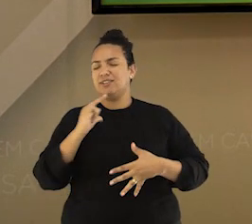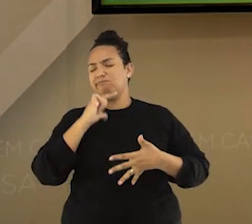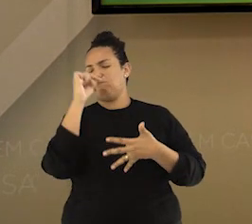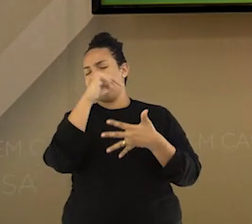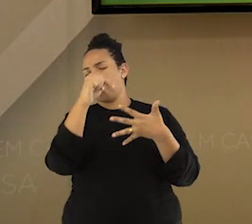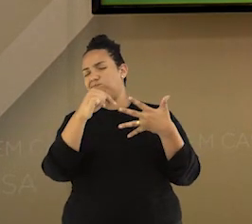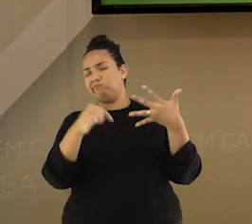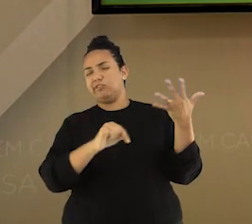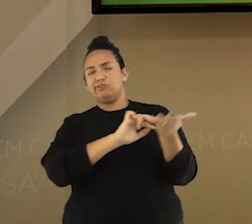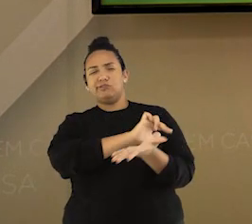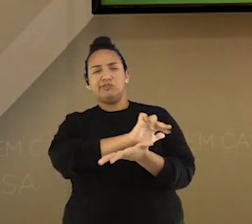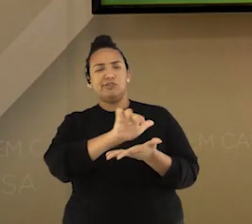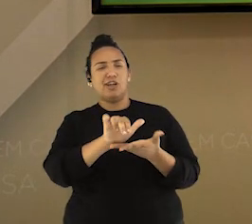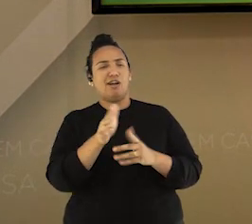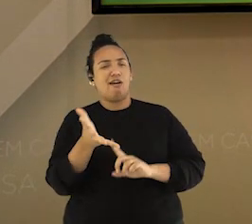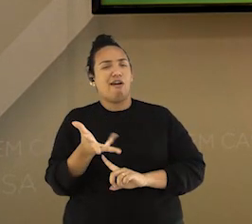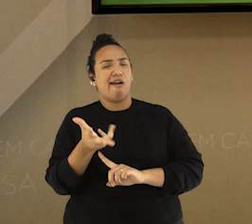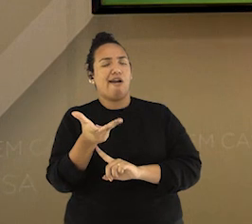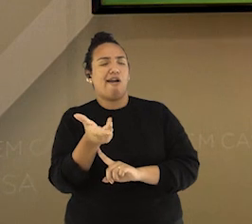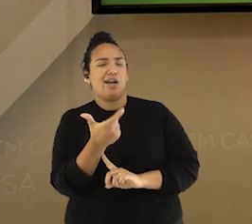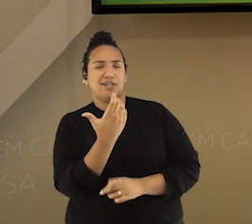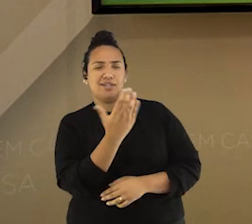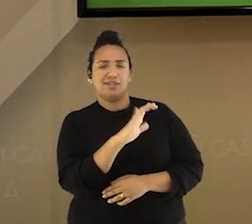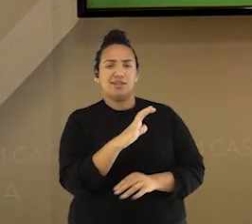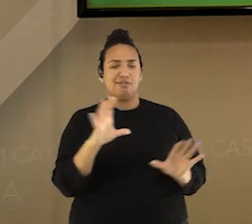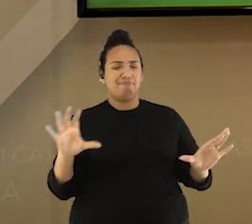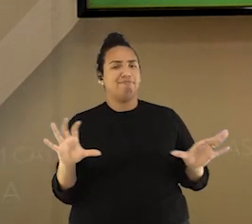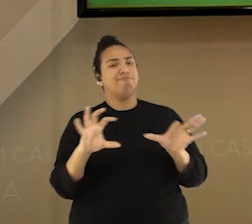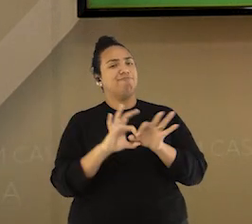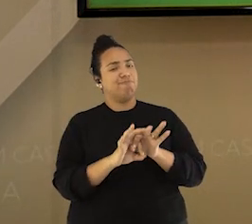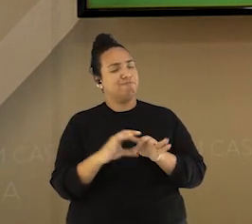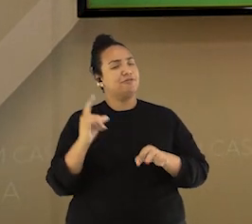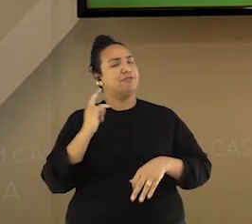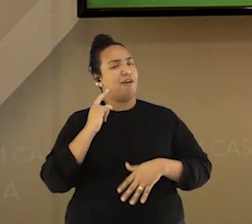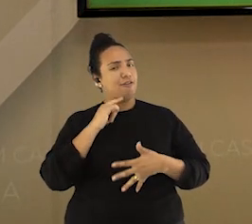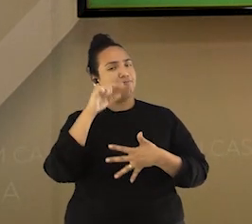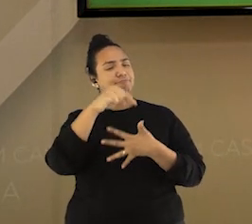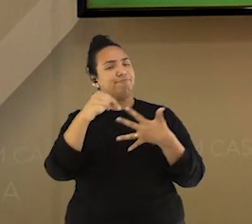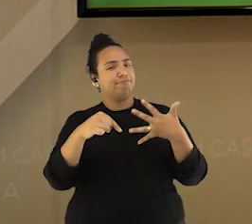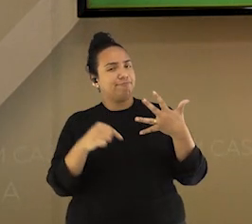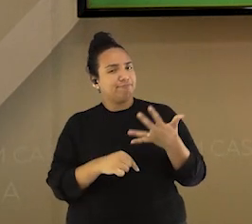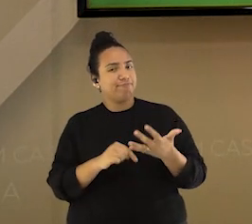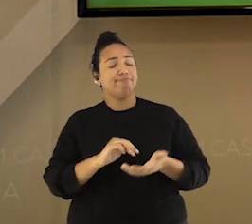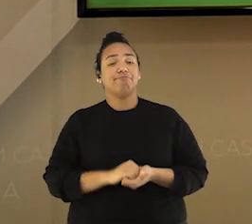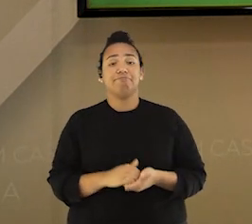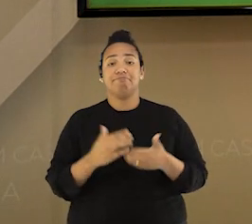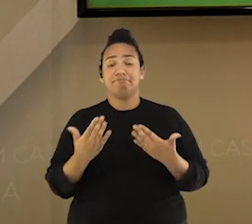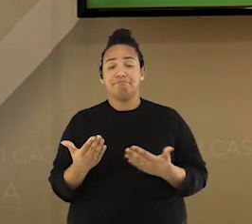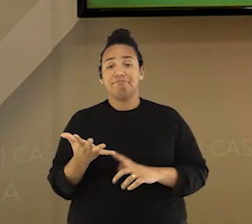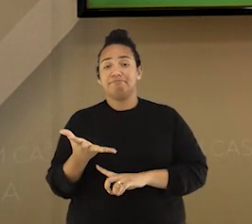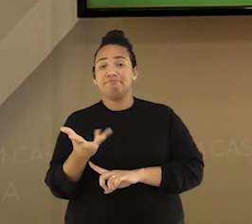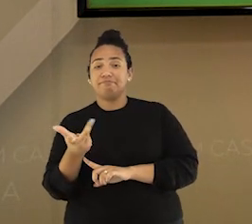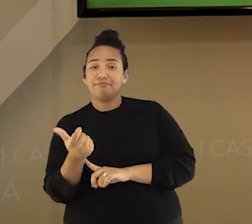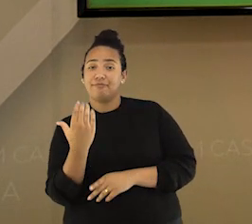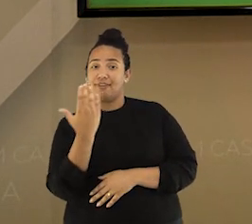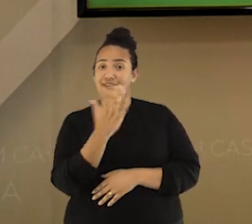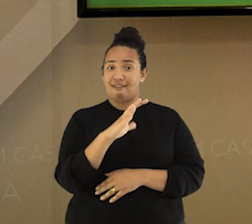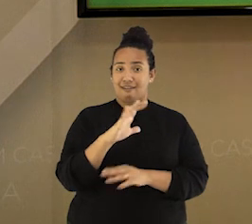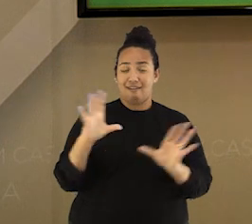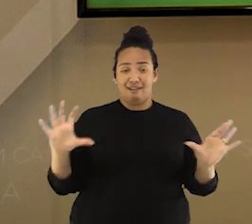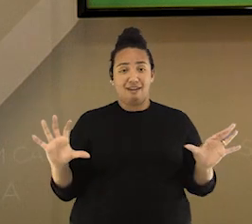tendências artísticas ligadas à ciência. As relações entre a arte e a ciência passaram a